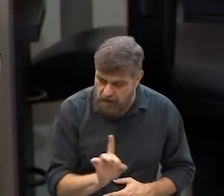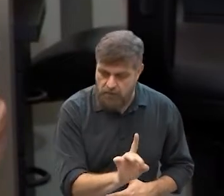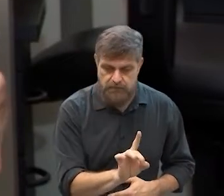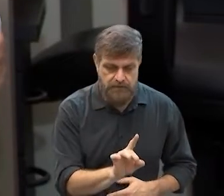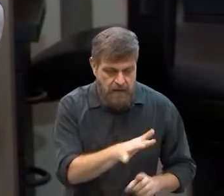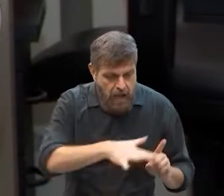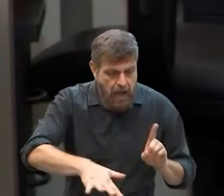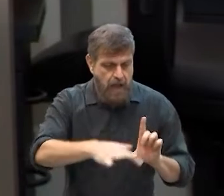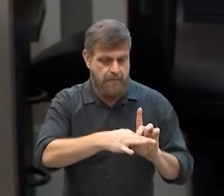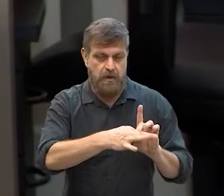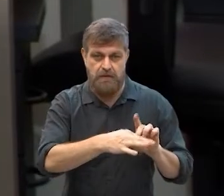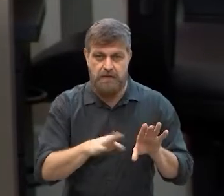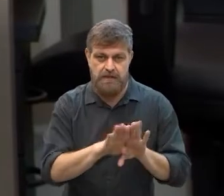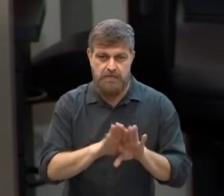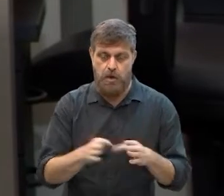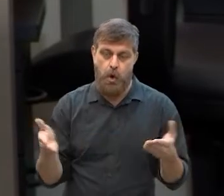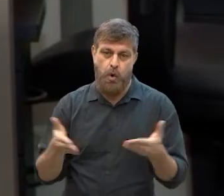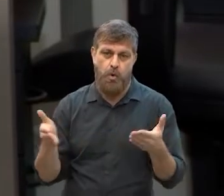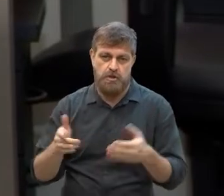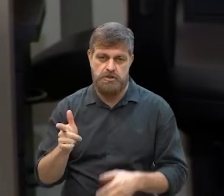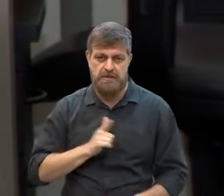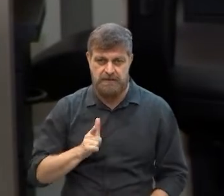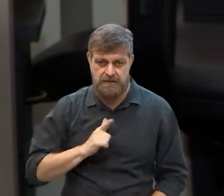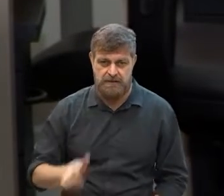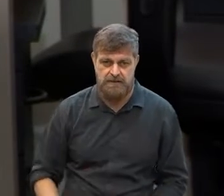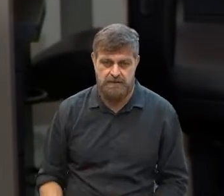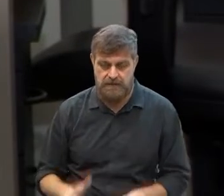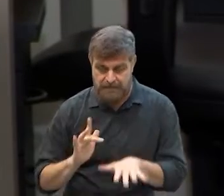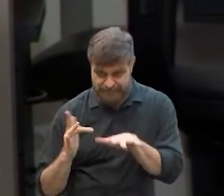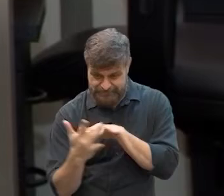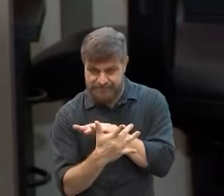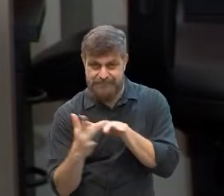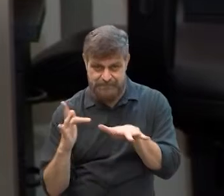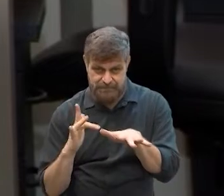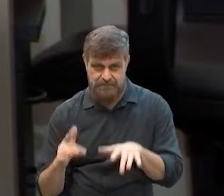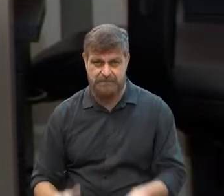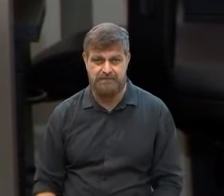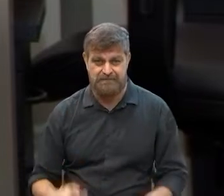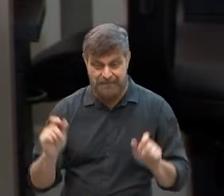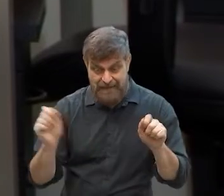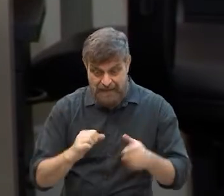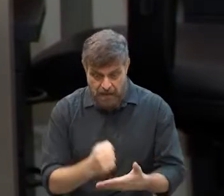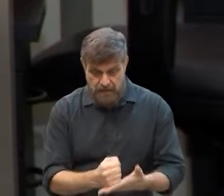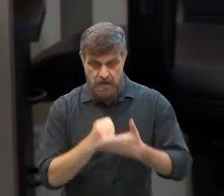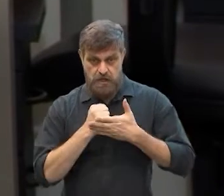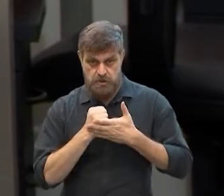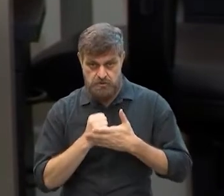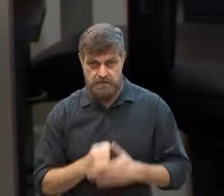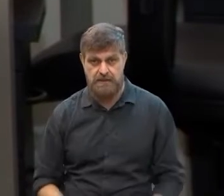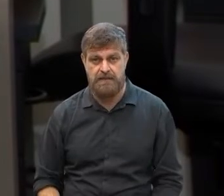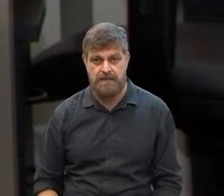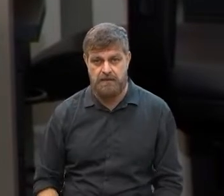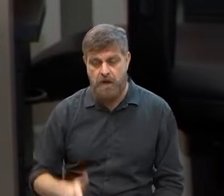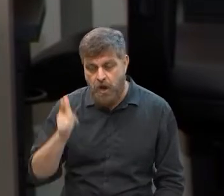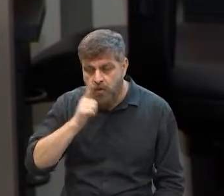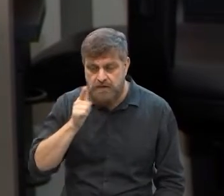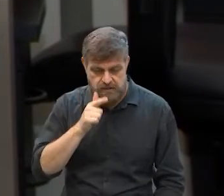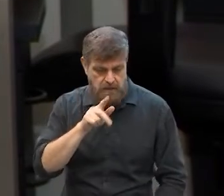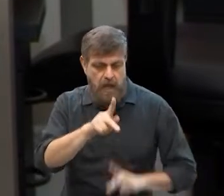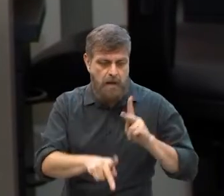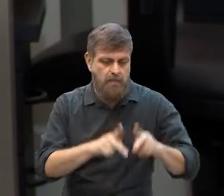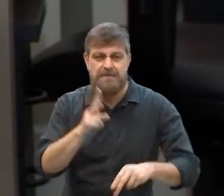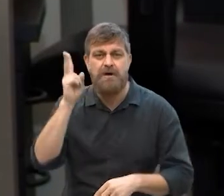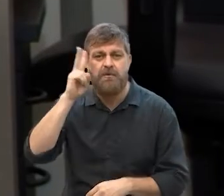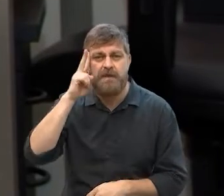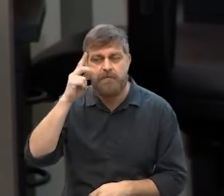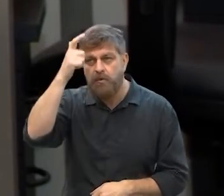mais próximo, como através hoje nós temos os mecanismos das redes sociais que foram democratizados, né? Hoje eu lembro que